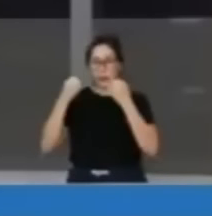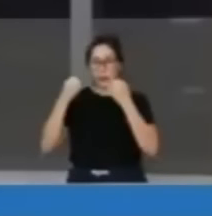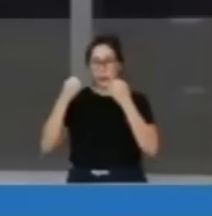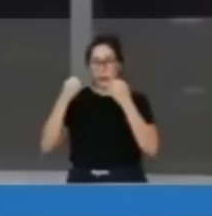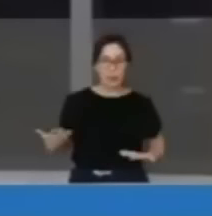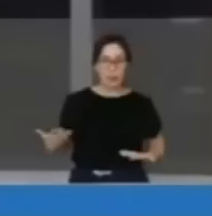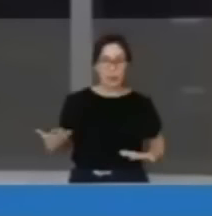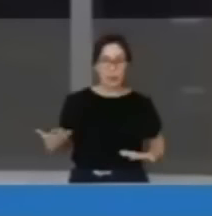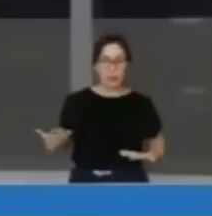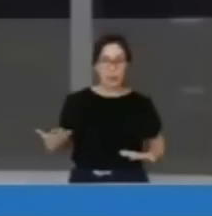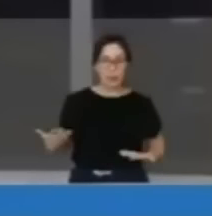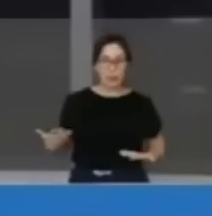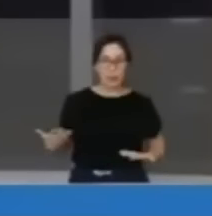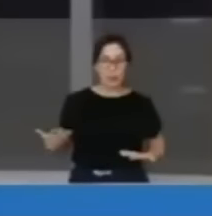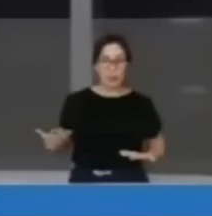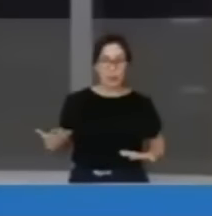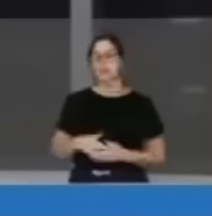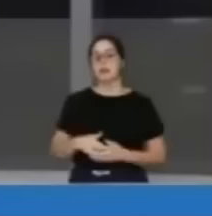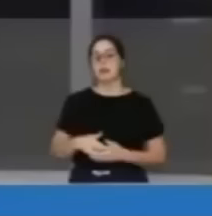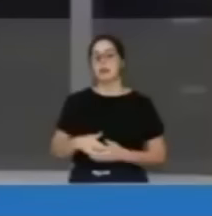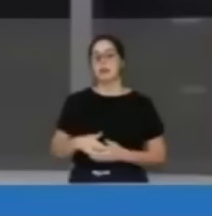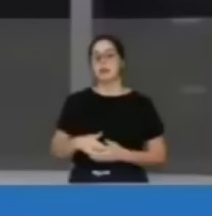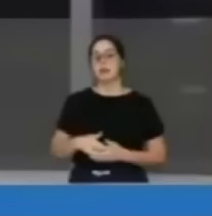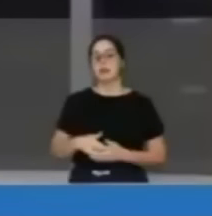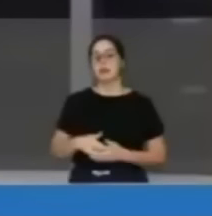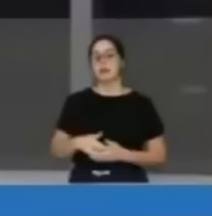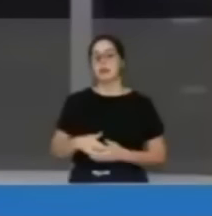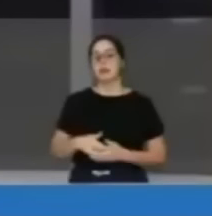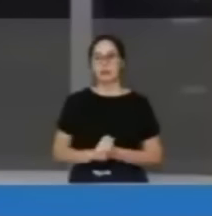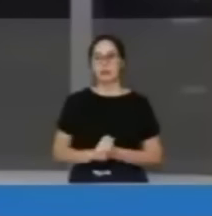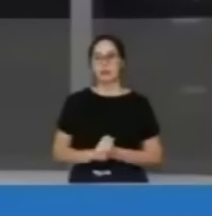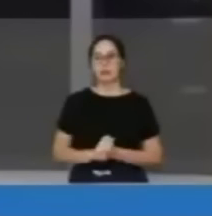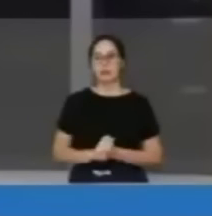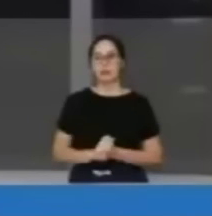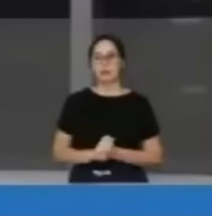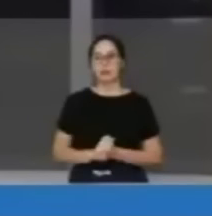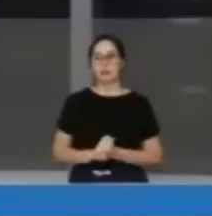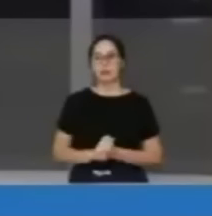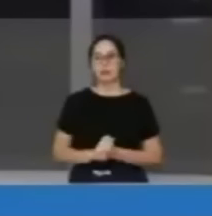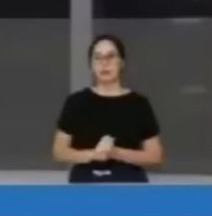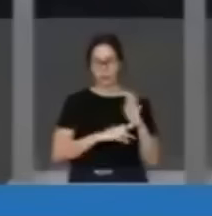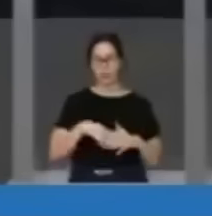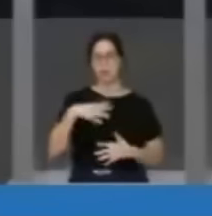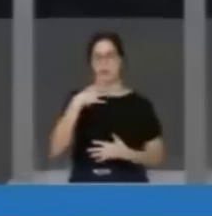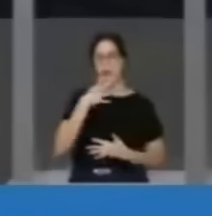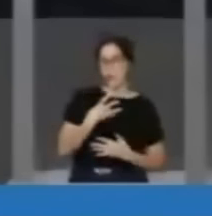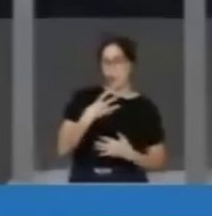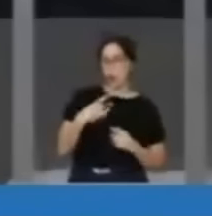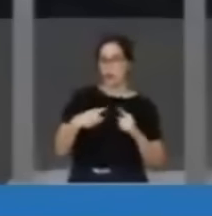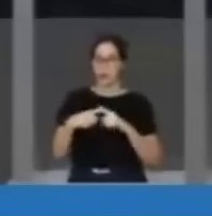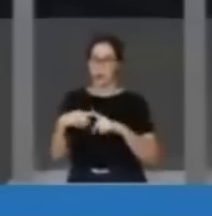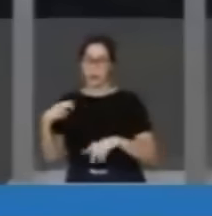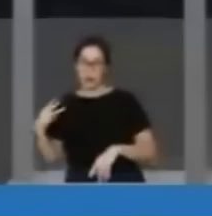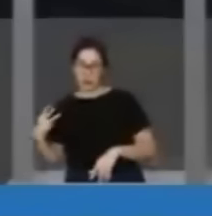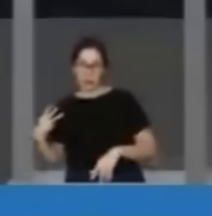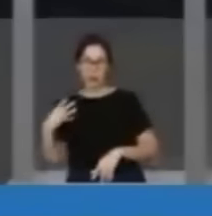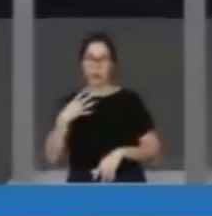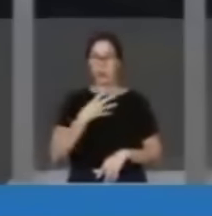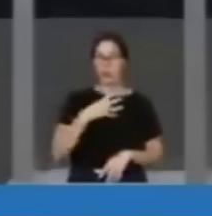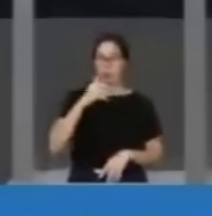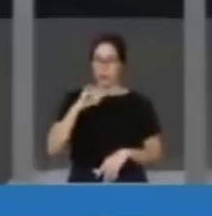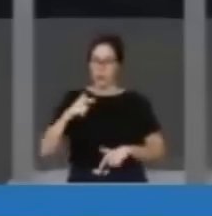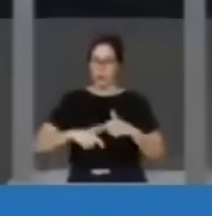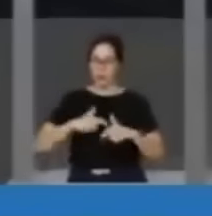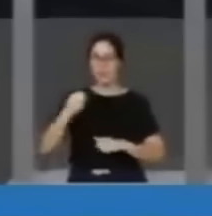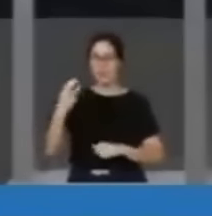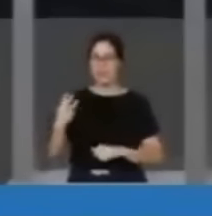estamos acompanhando esse debate. Estabeleceram algumas regras, por exemplo, 4x3, 4 dias trabalhados,